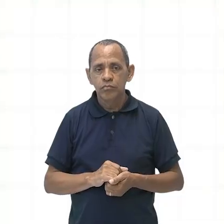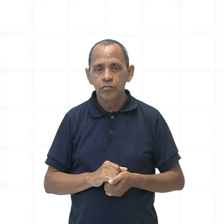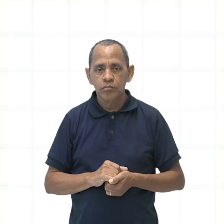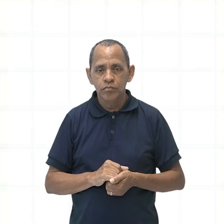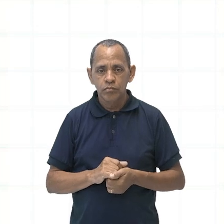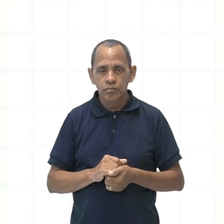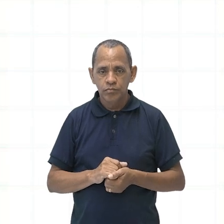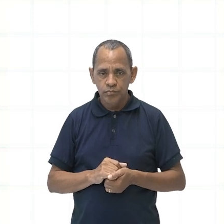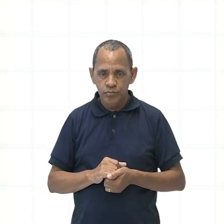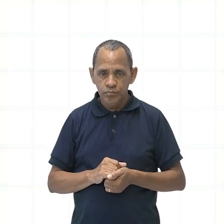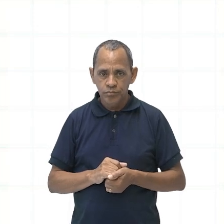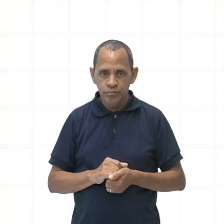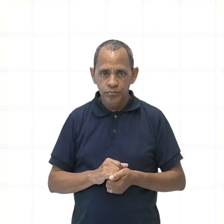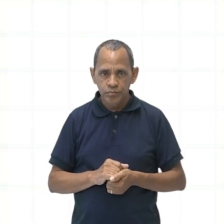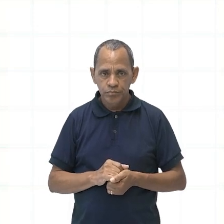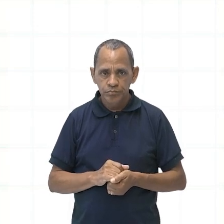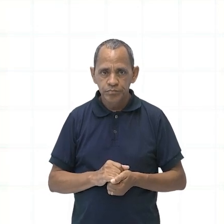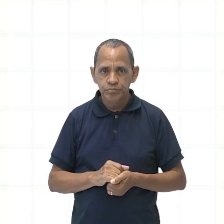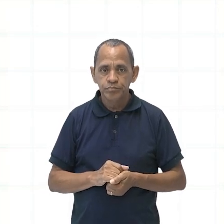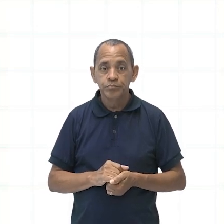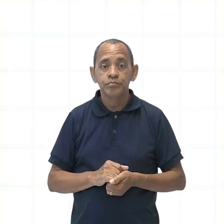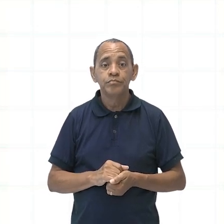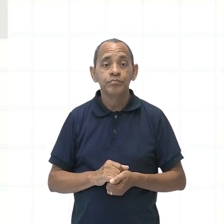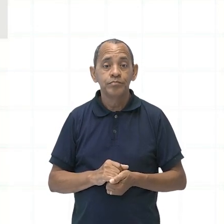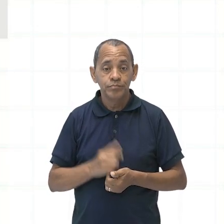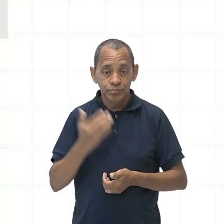favor? Avança, por favor.